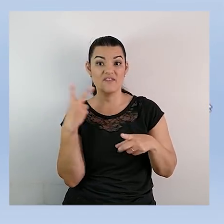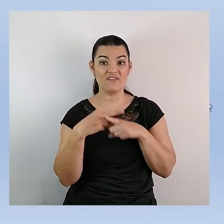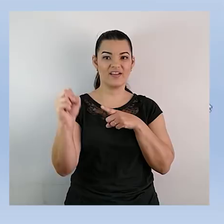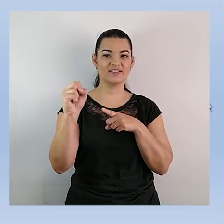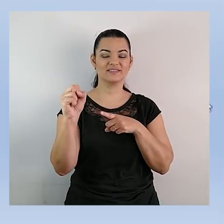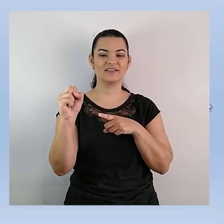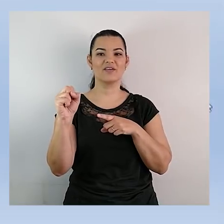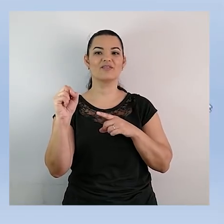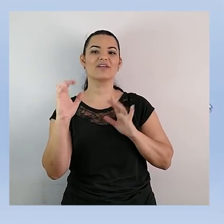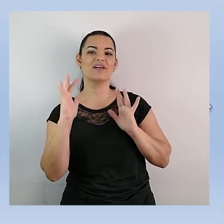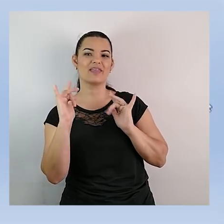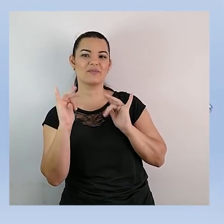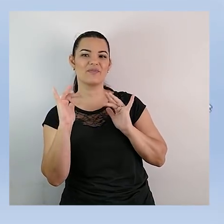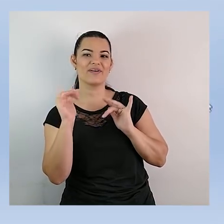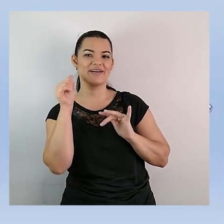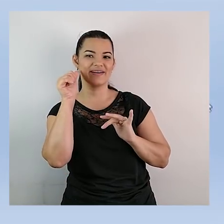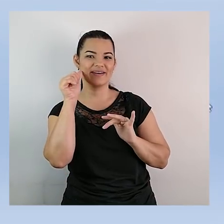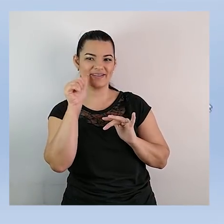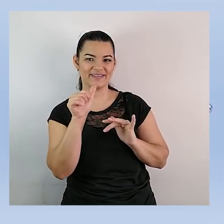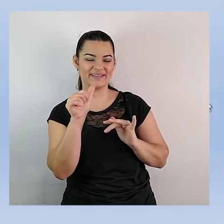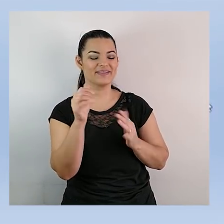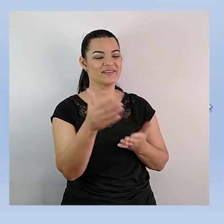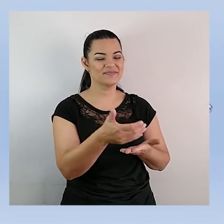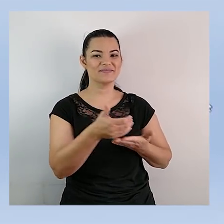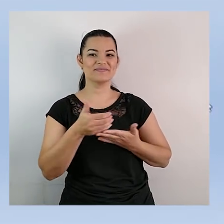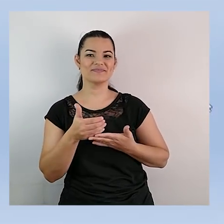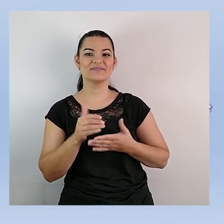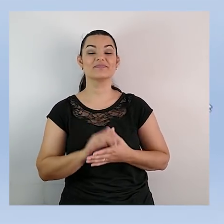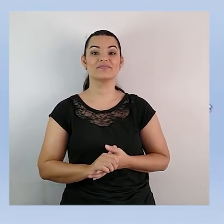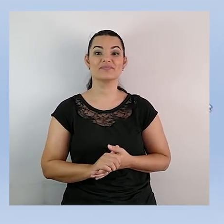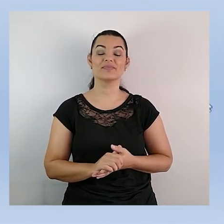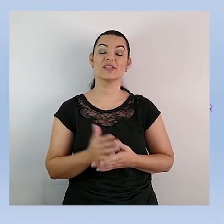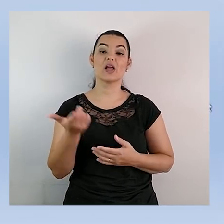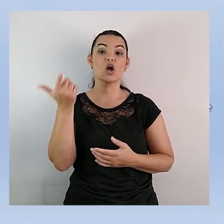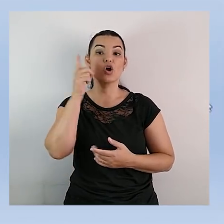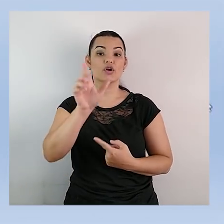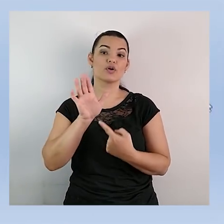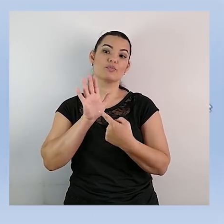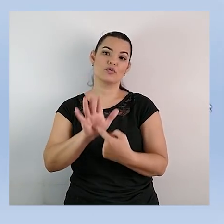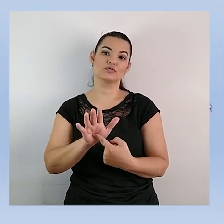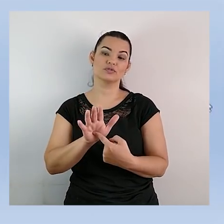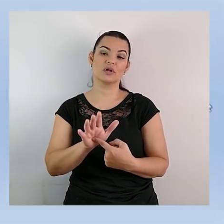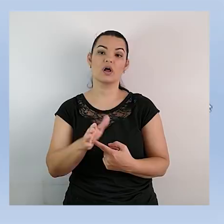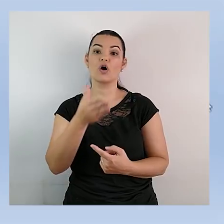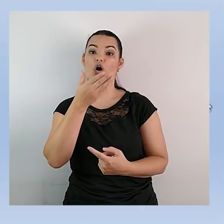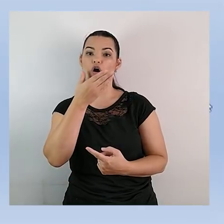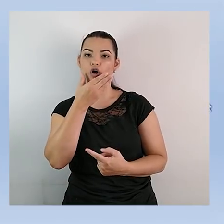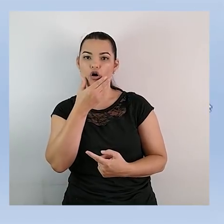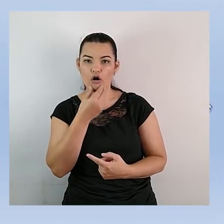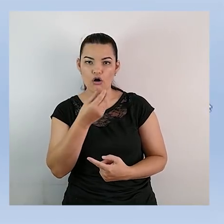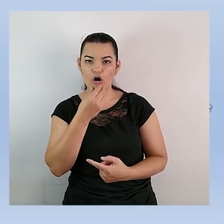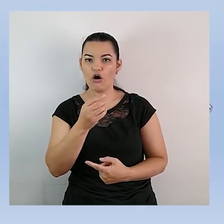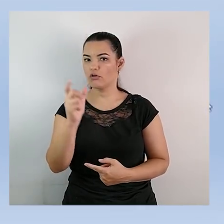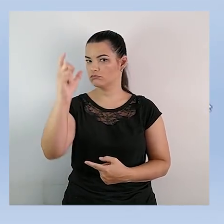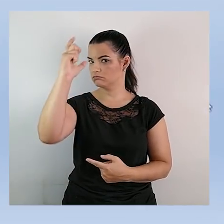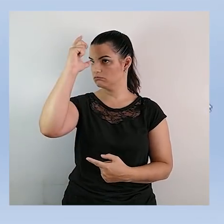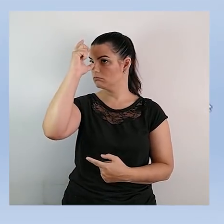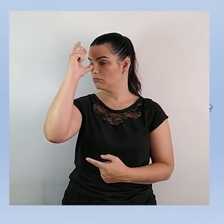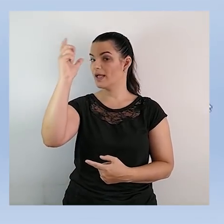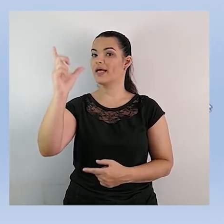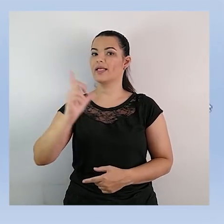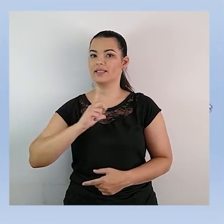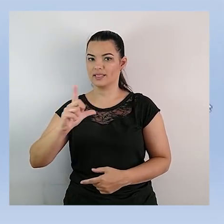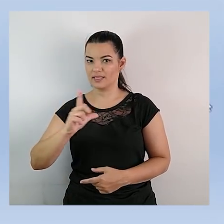as fêmeas. Então, é utilizado aquela estrutura. É para diferenciar qual que é o macho e qual que é a fêmea. São